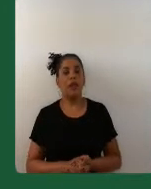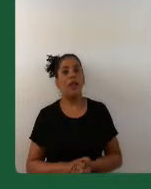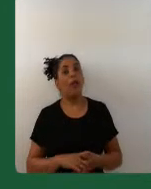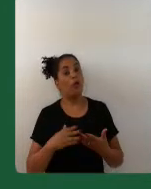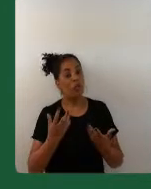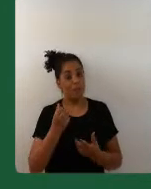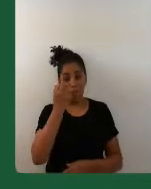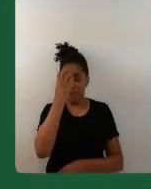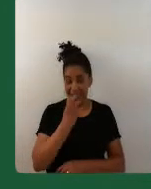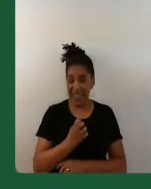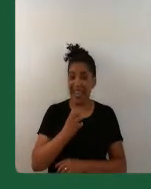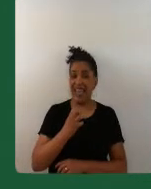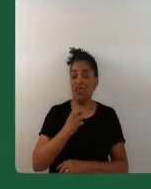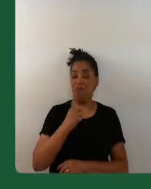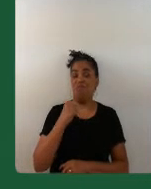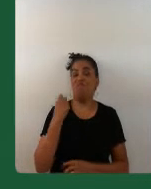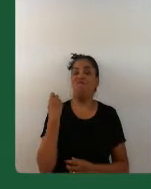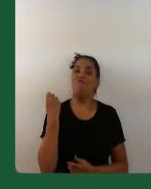grave, né?